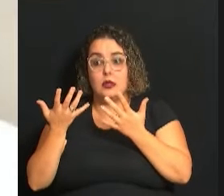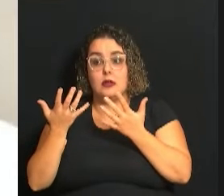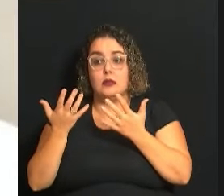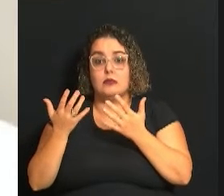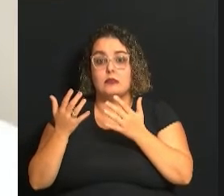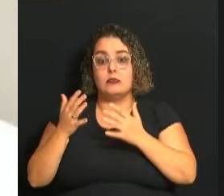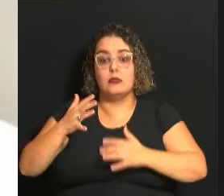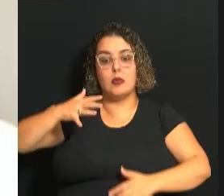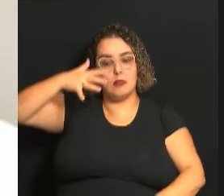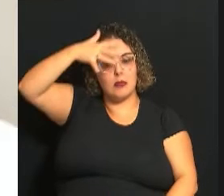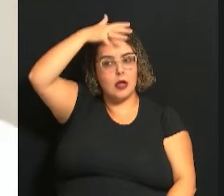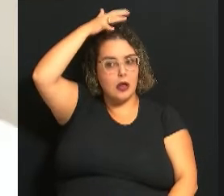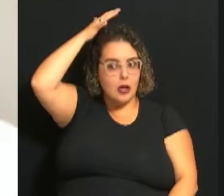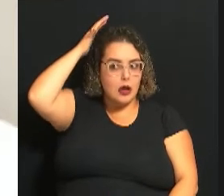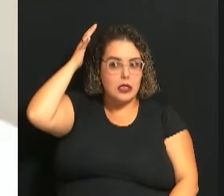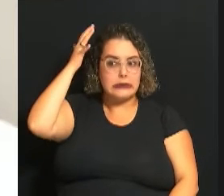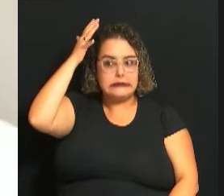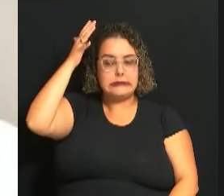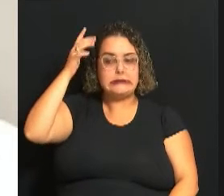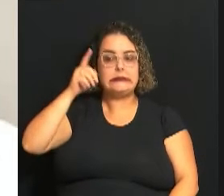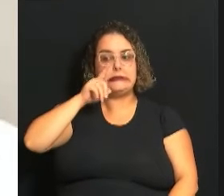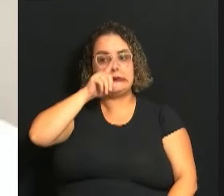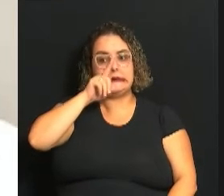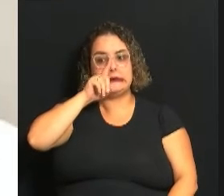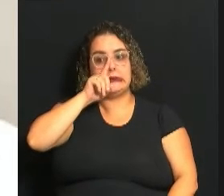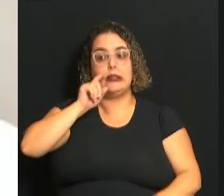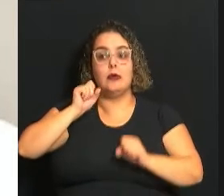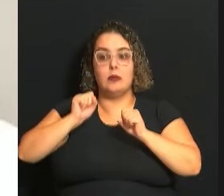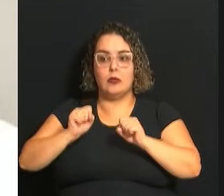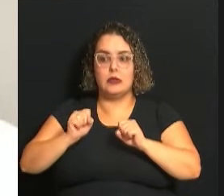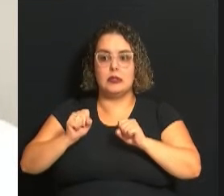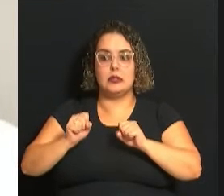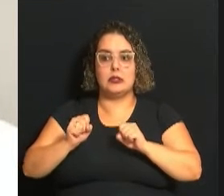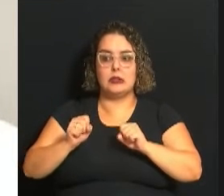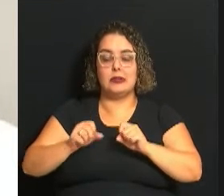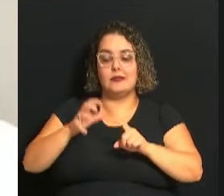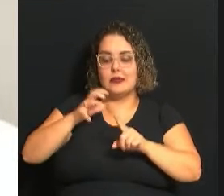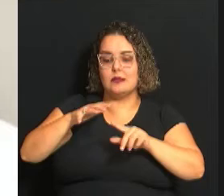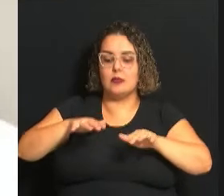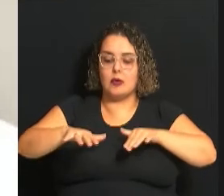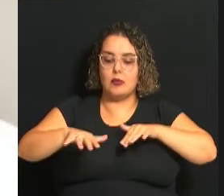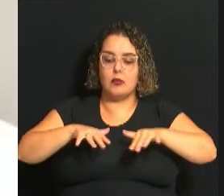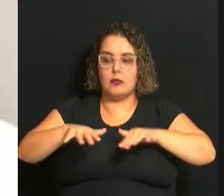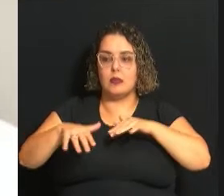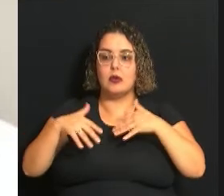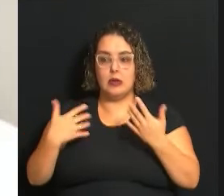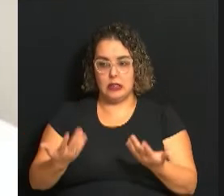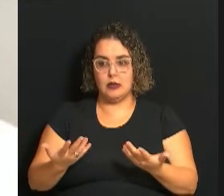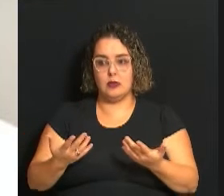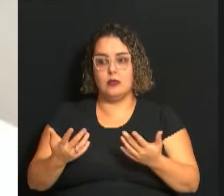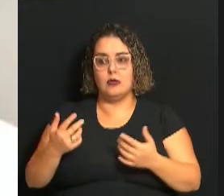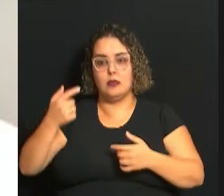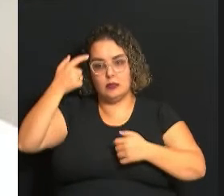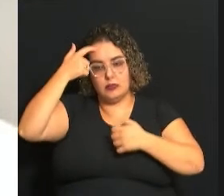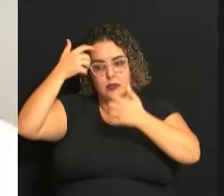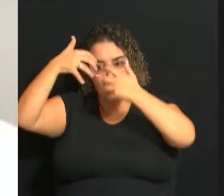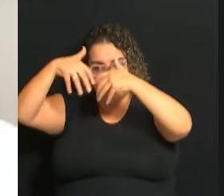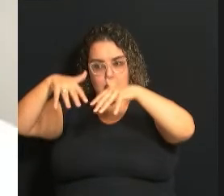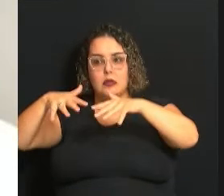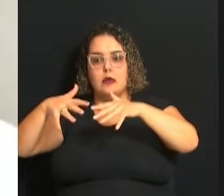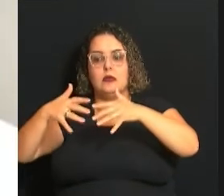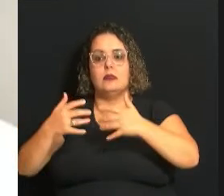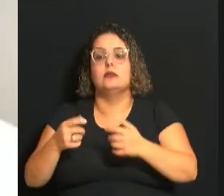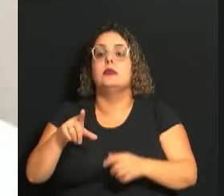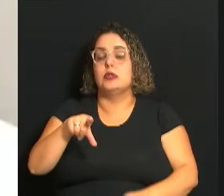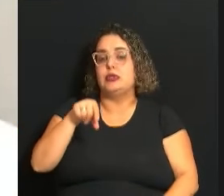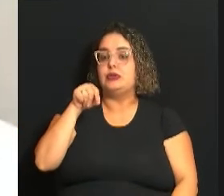numa região bem delicada que poderia afetar os meus movimentos, né? Então, o neurocirurgião optou em fazer